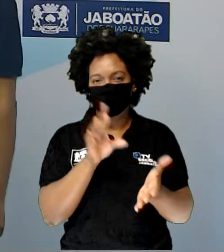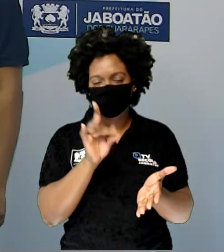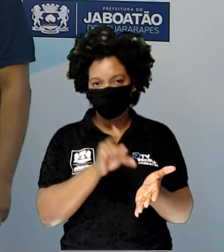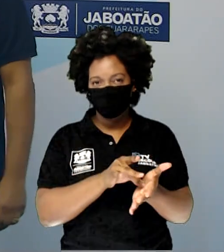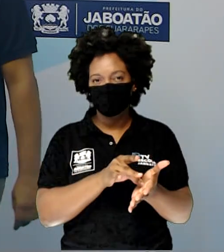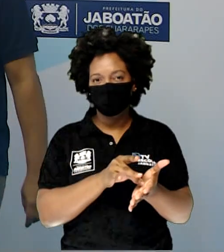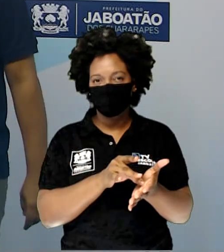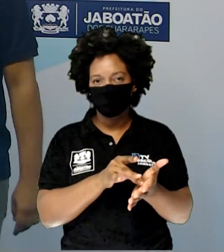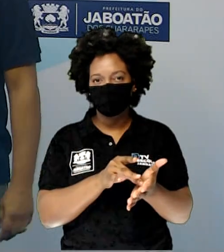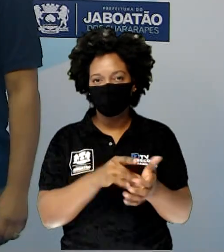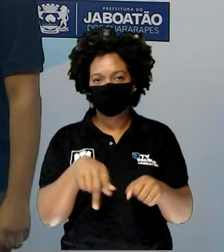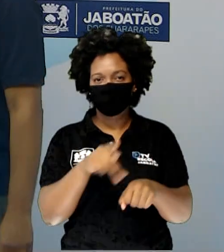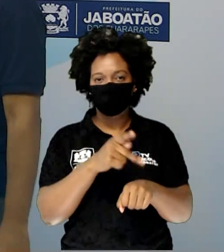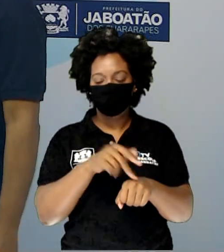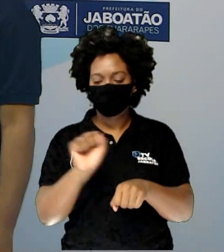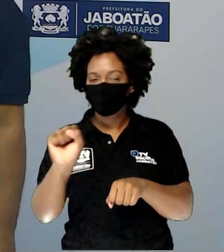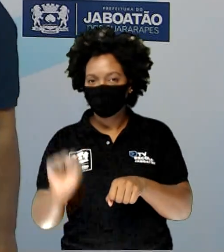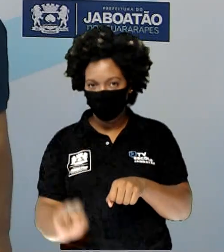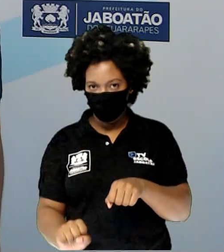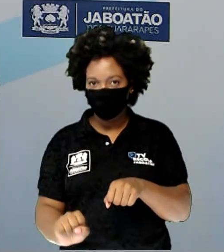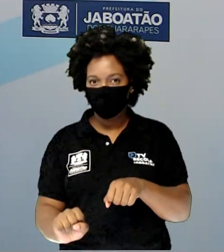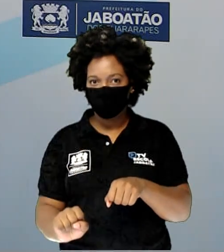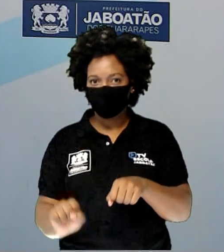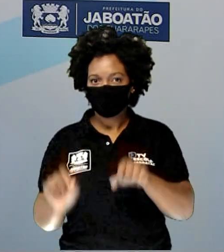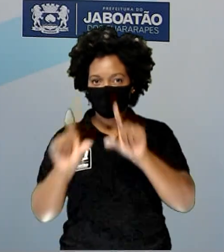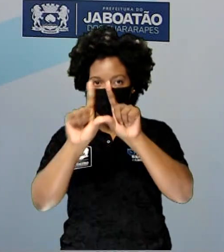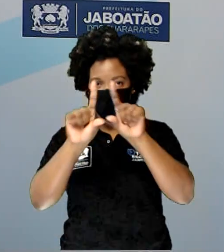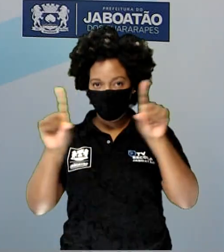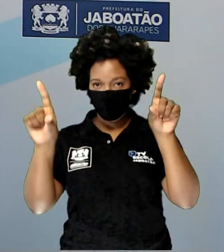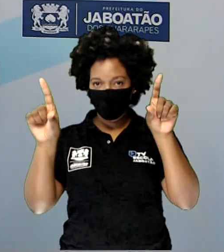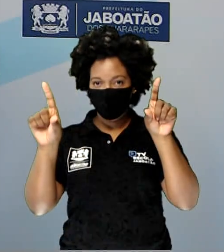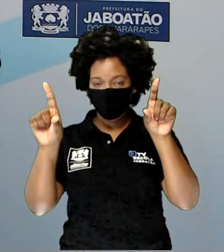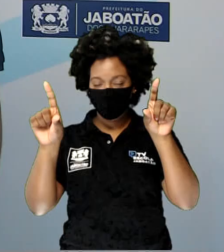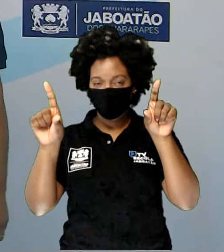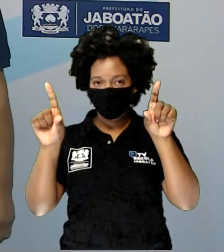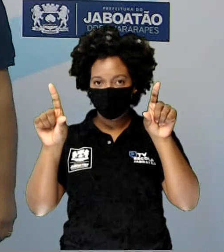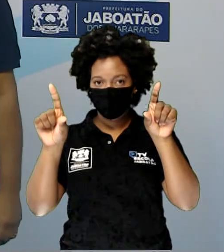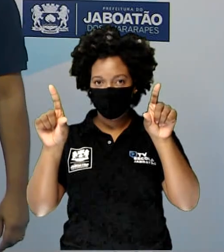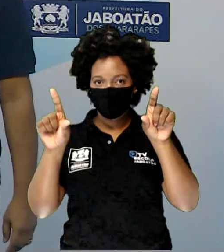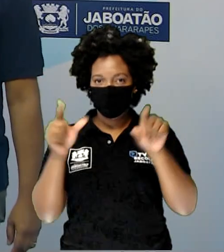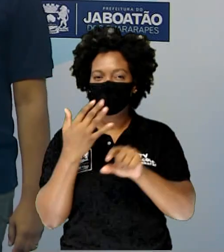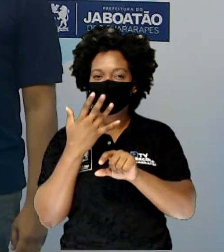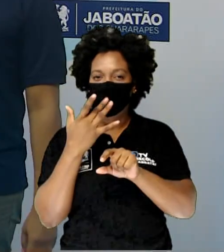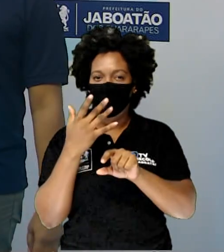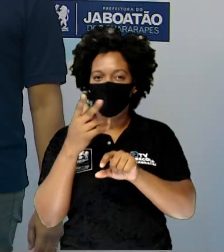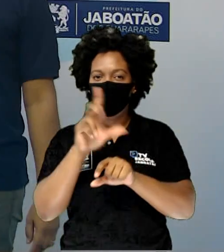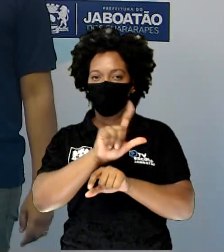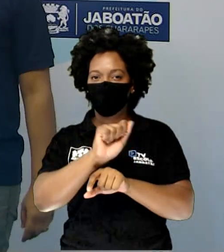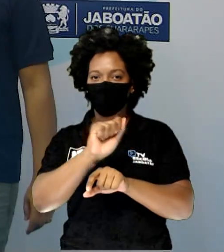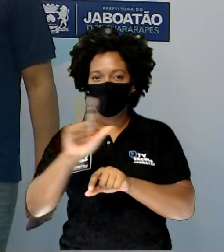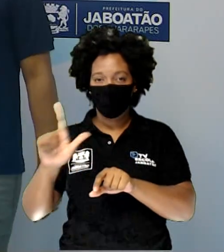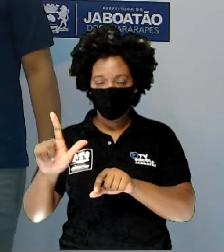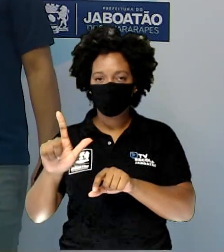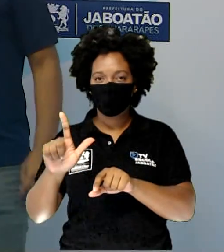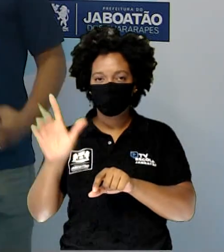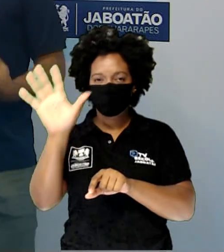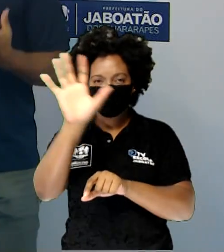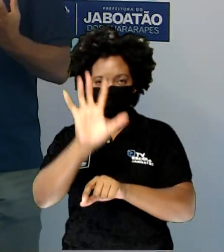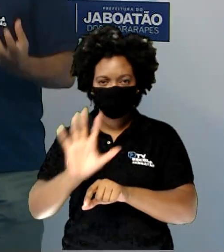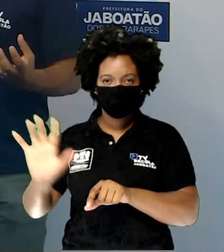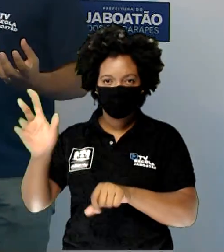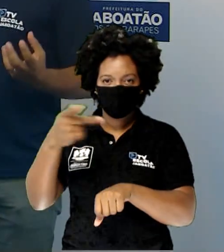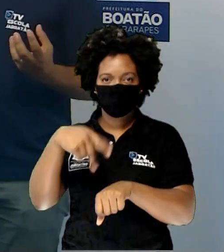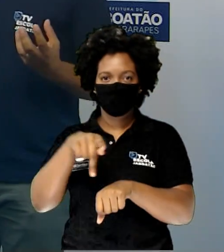países considerados do Sul. E os acima da linha vermelha, na cor azul do seu mapa aí, são os